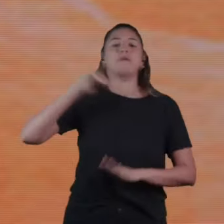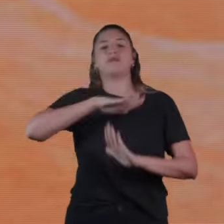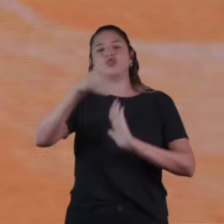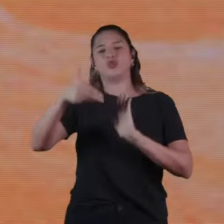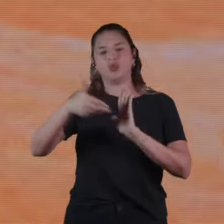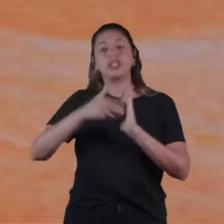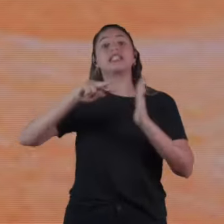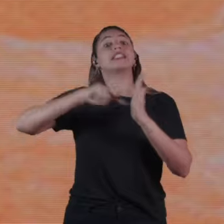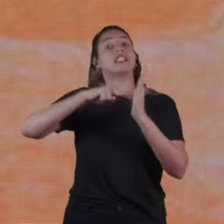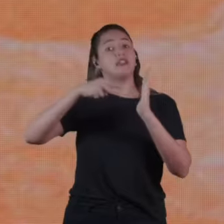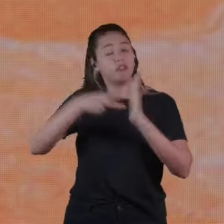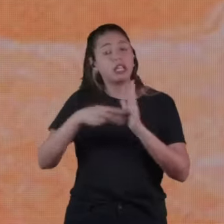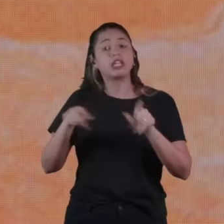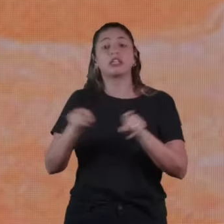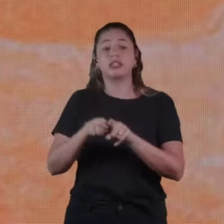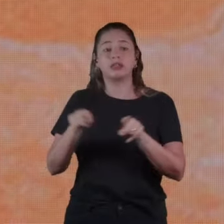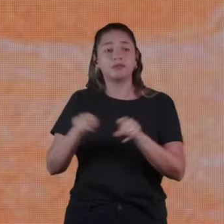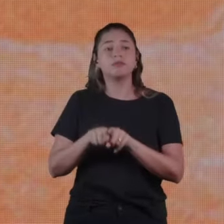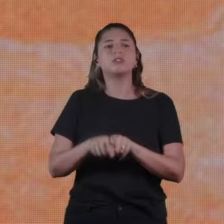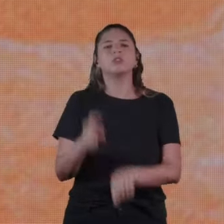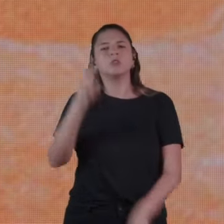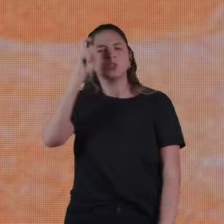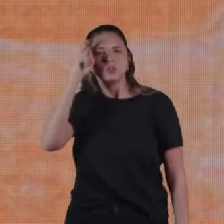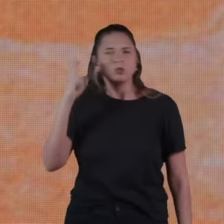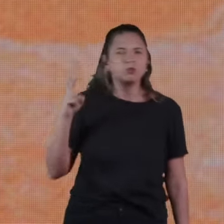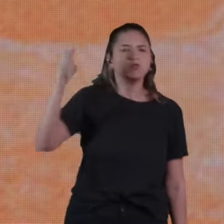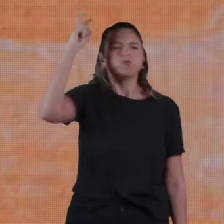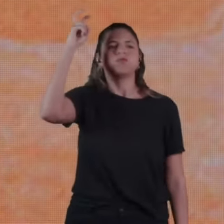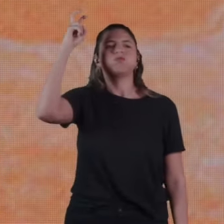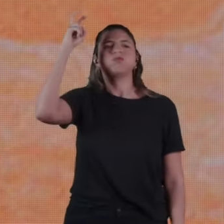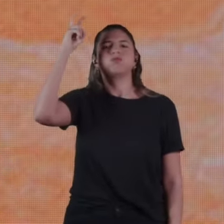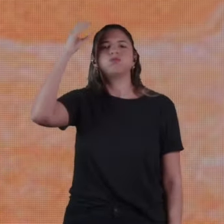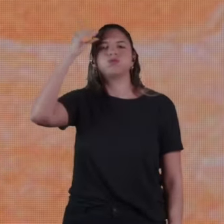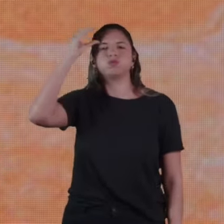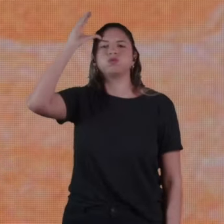também sabedoria, ou seja, Ele nunca vai errar.